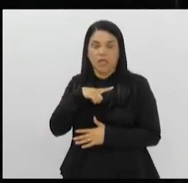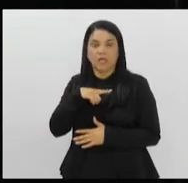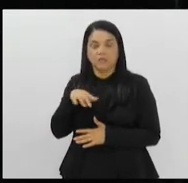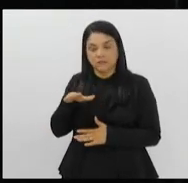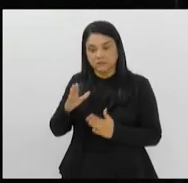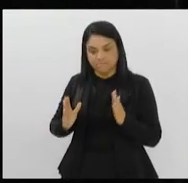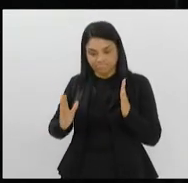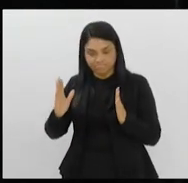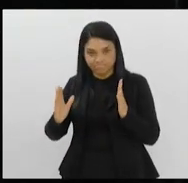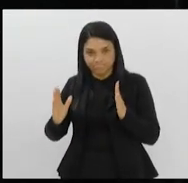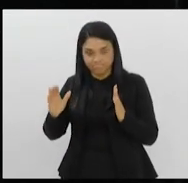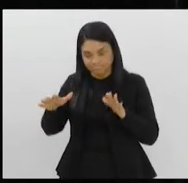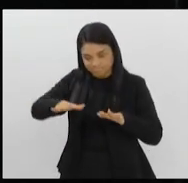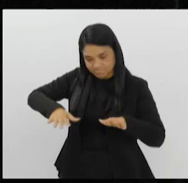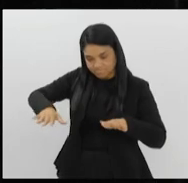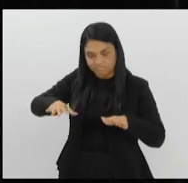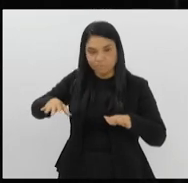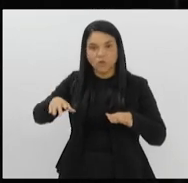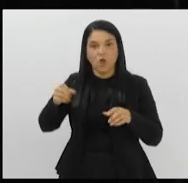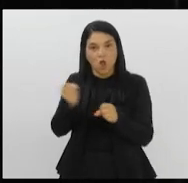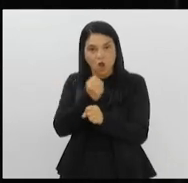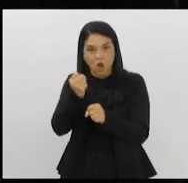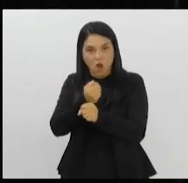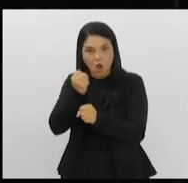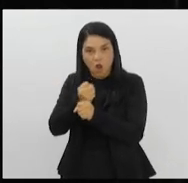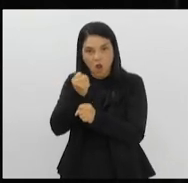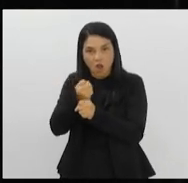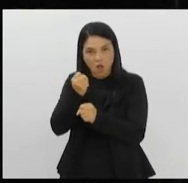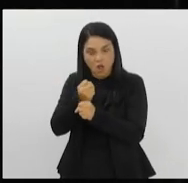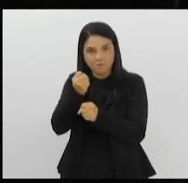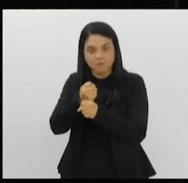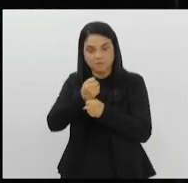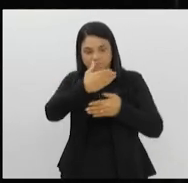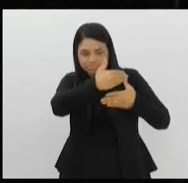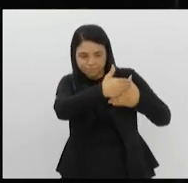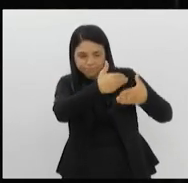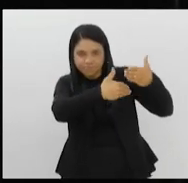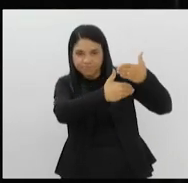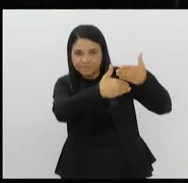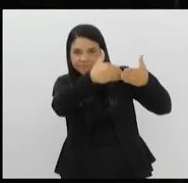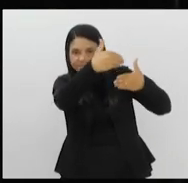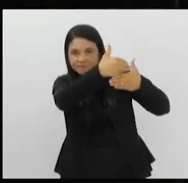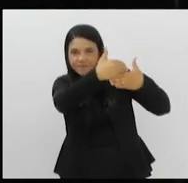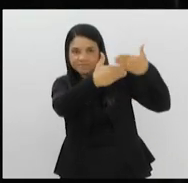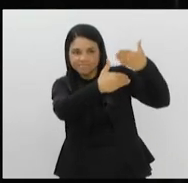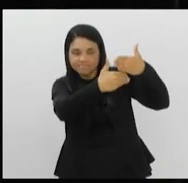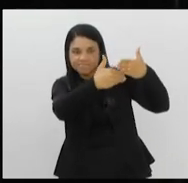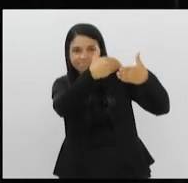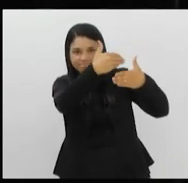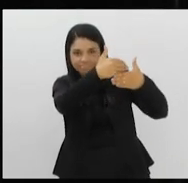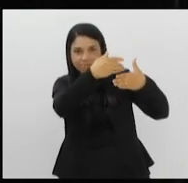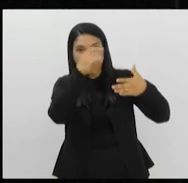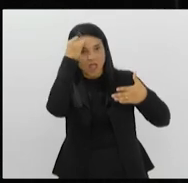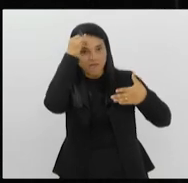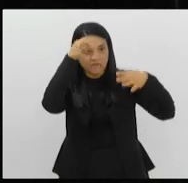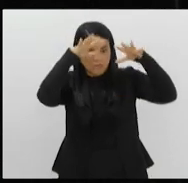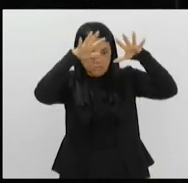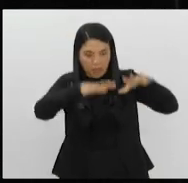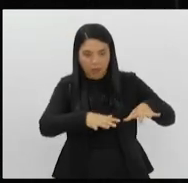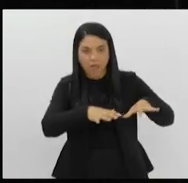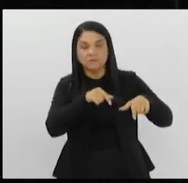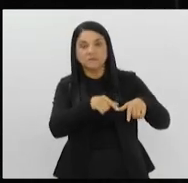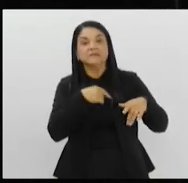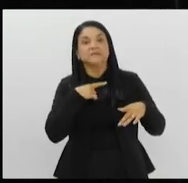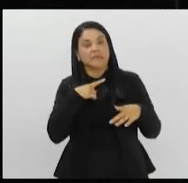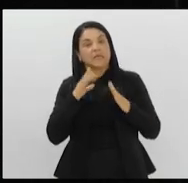da complementação dessa obra de contenção, existe lá um grupo de casas que ainda